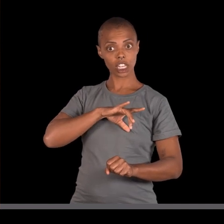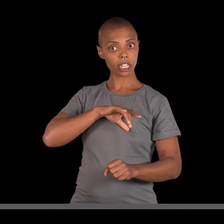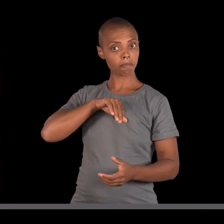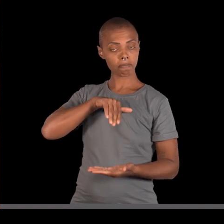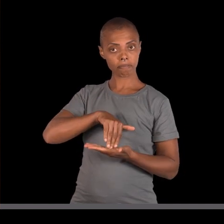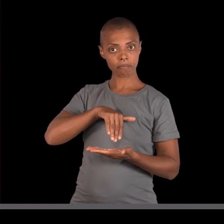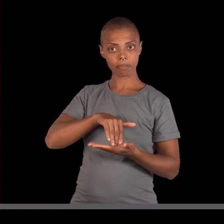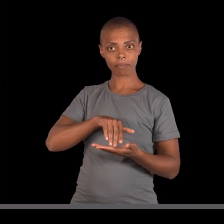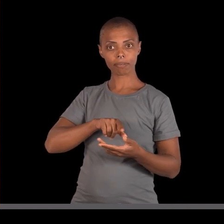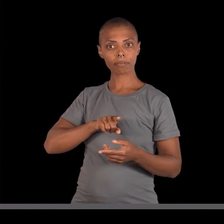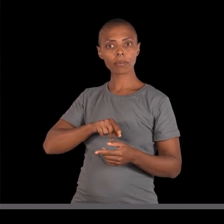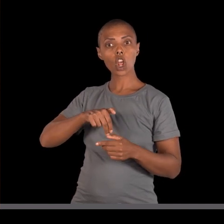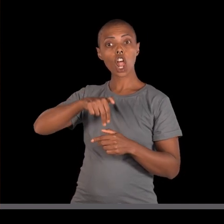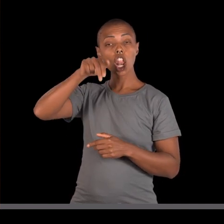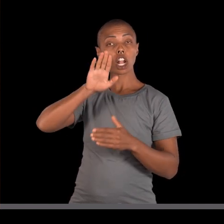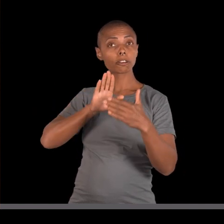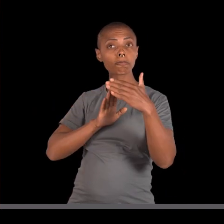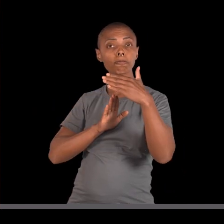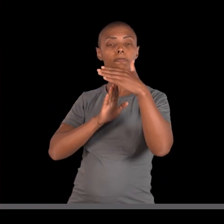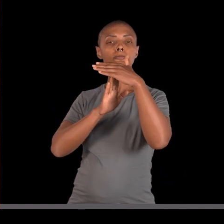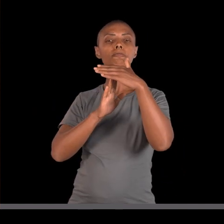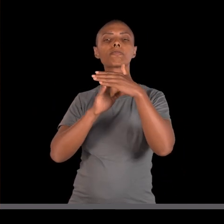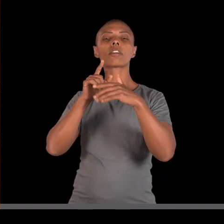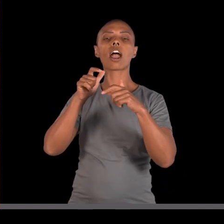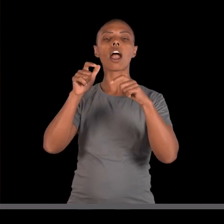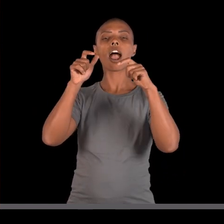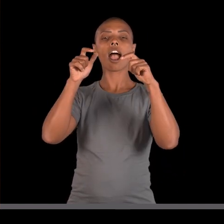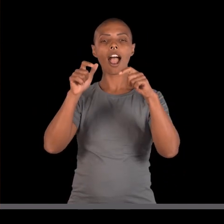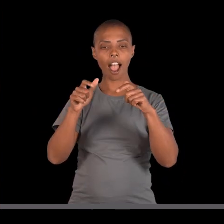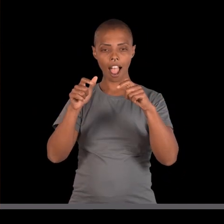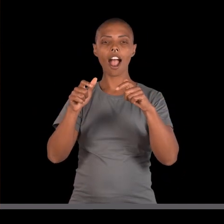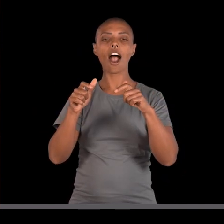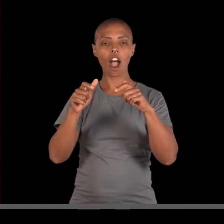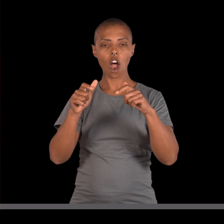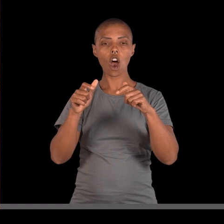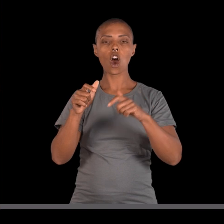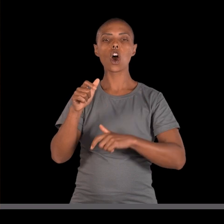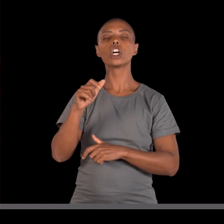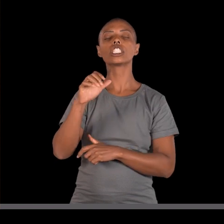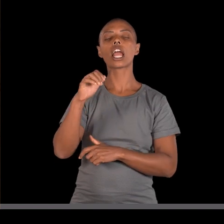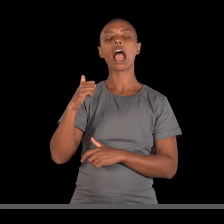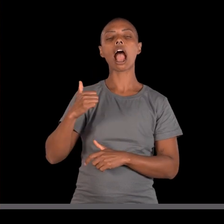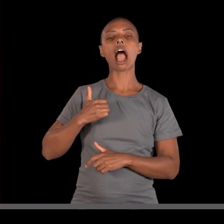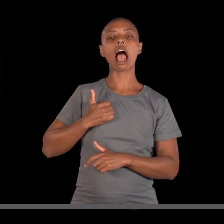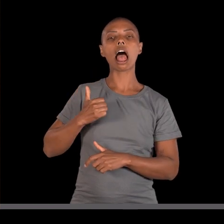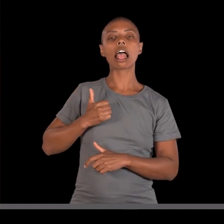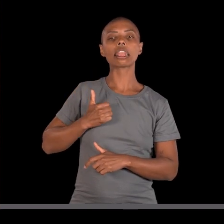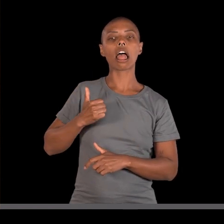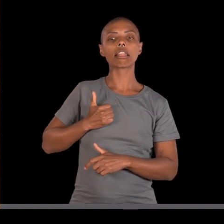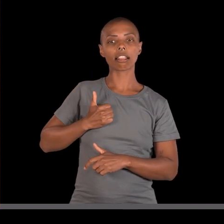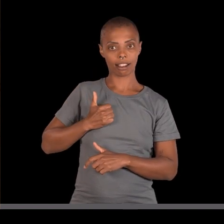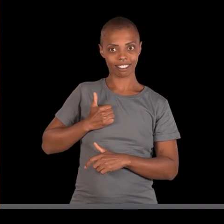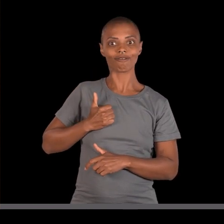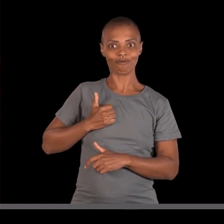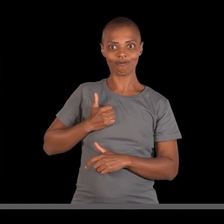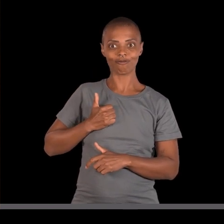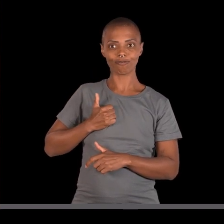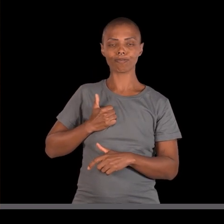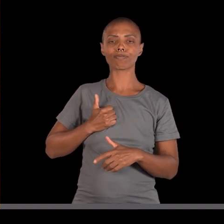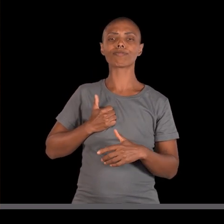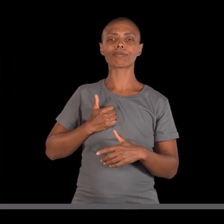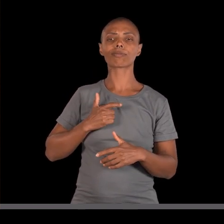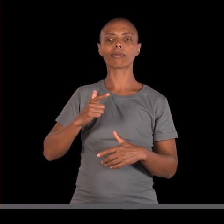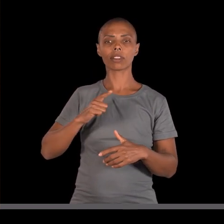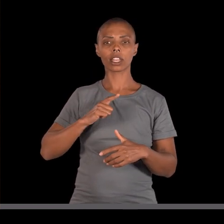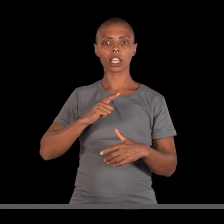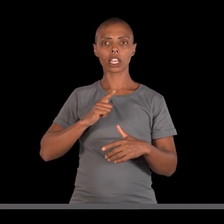Chile. E mais ao norte é a Península de Botia, no Cabo Promontório Mouchon, no Canadá. Então você